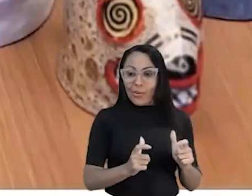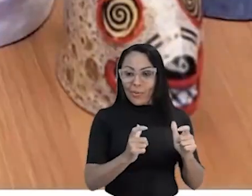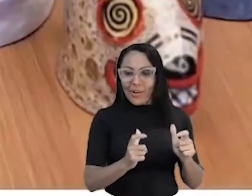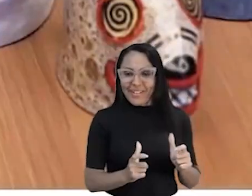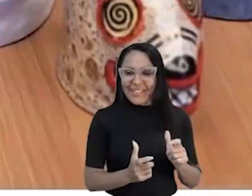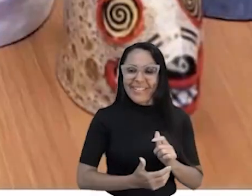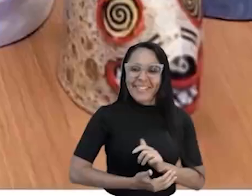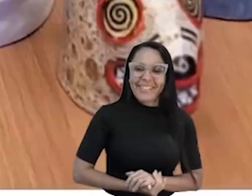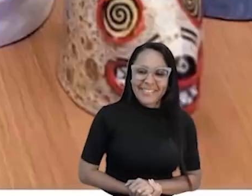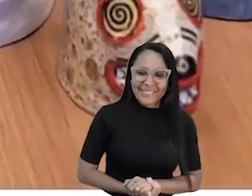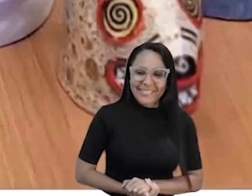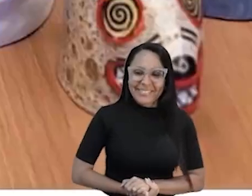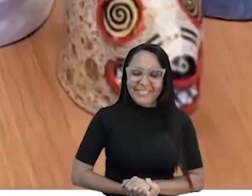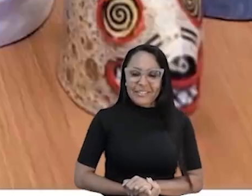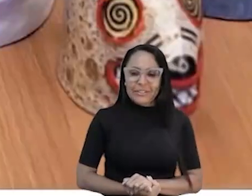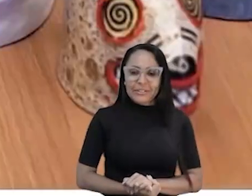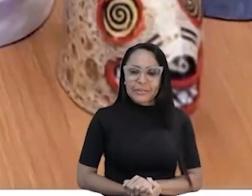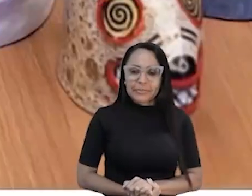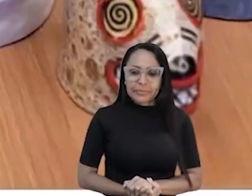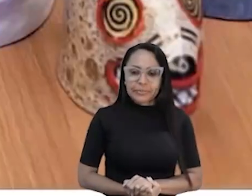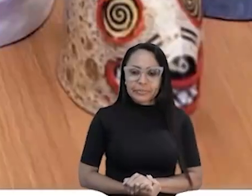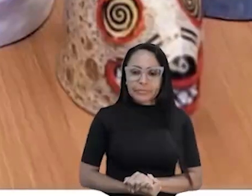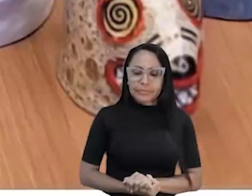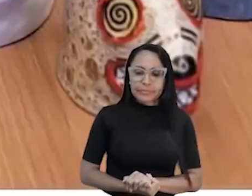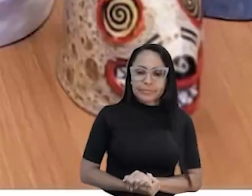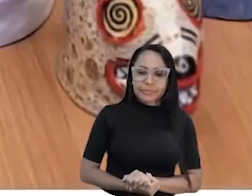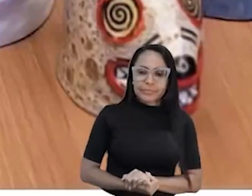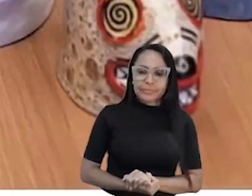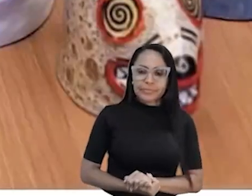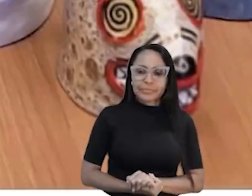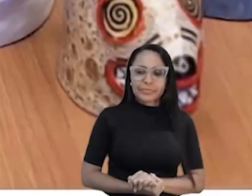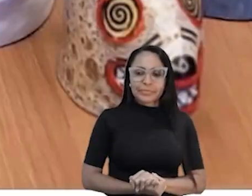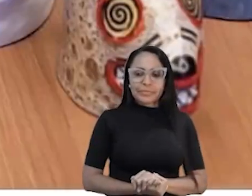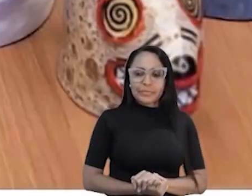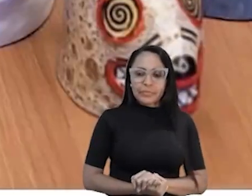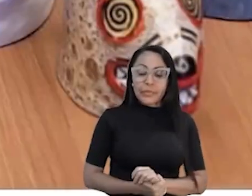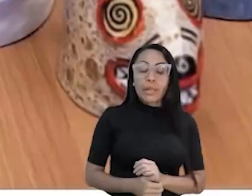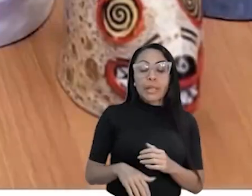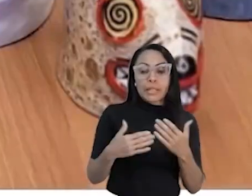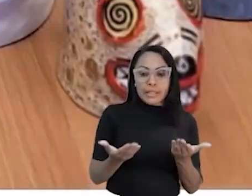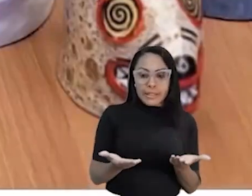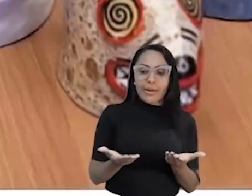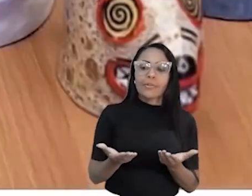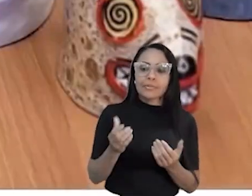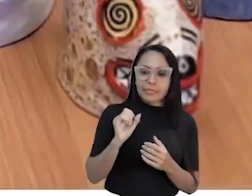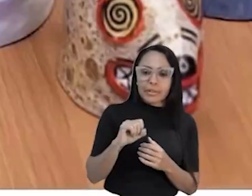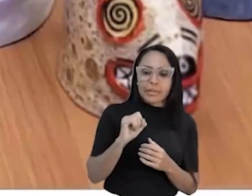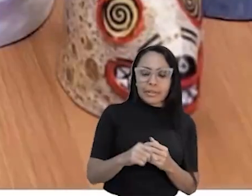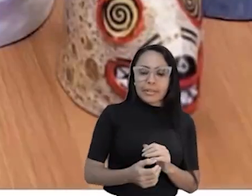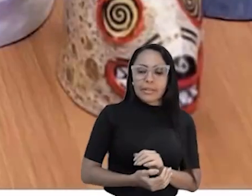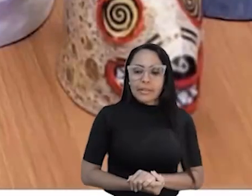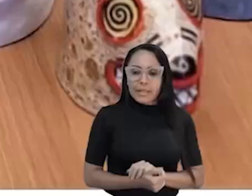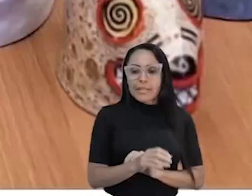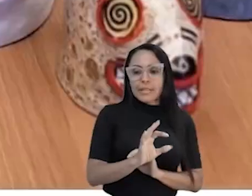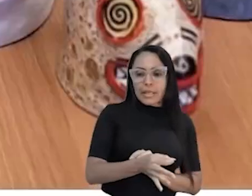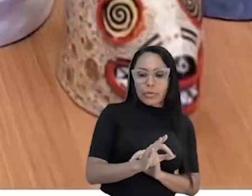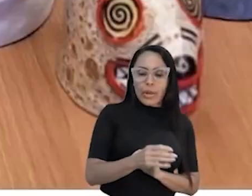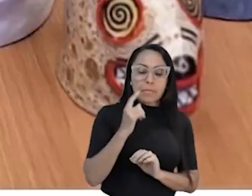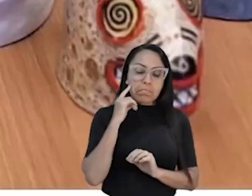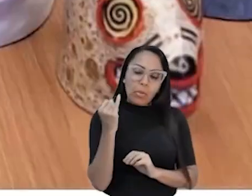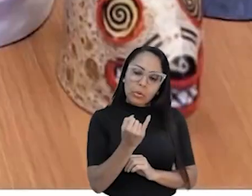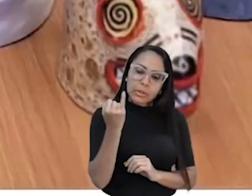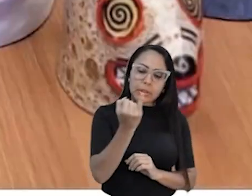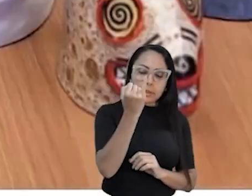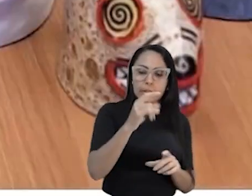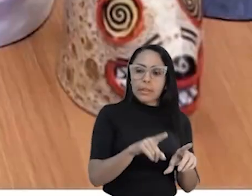pé. No meu dicionário. Agora você falou cultura local. Exato. É bem interessante